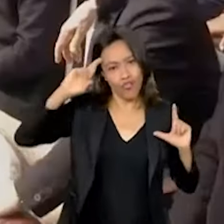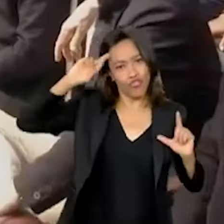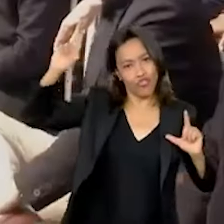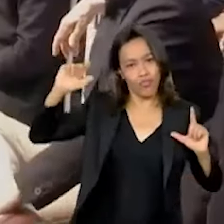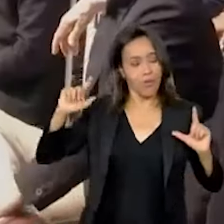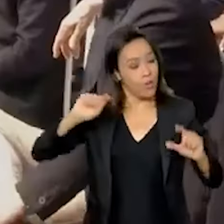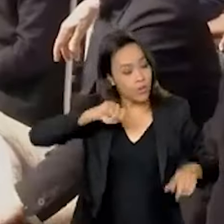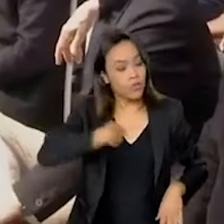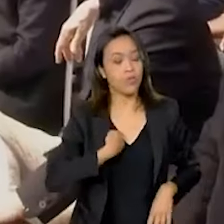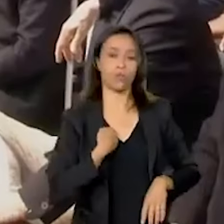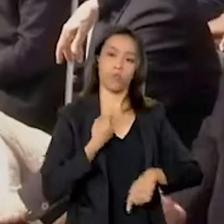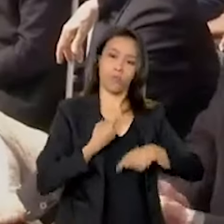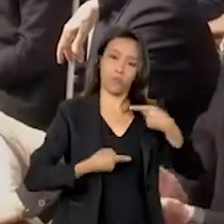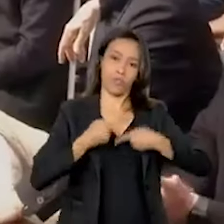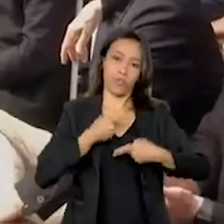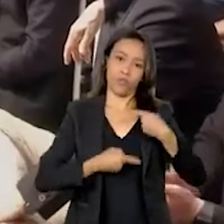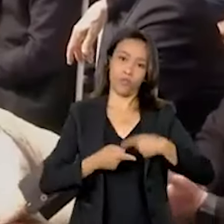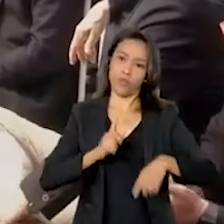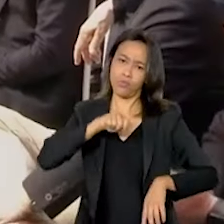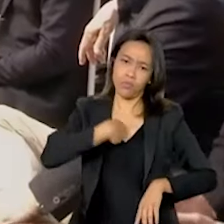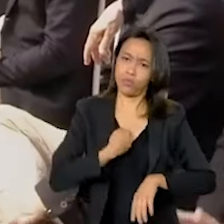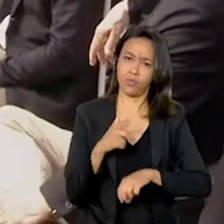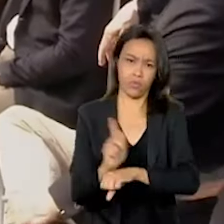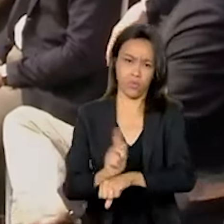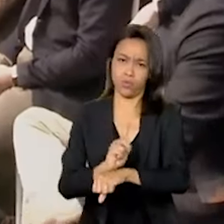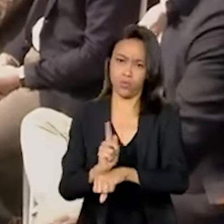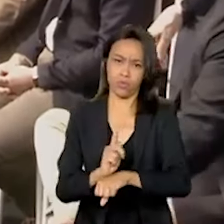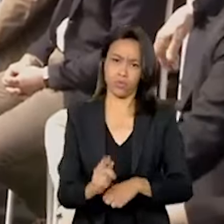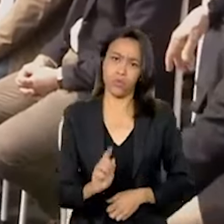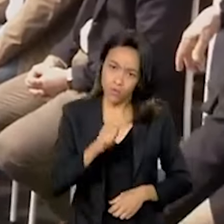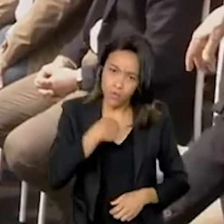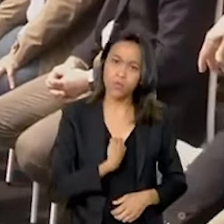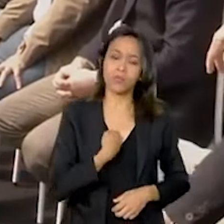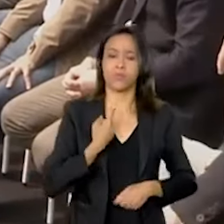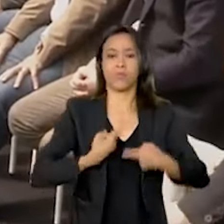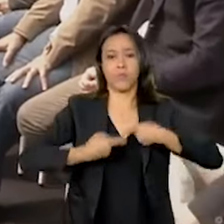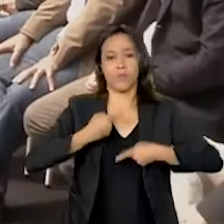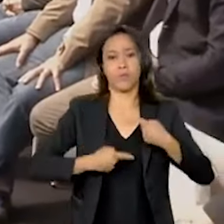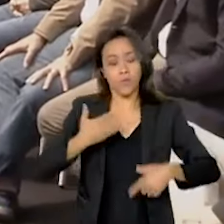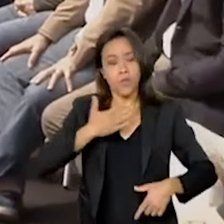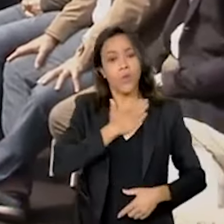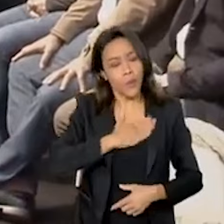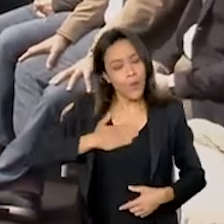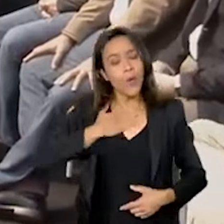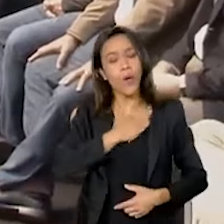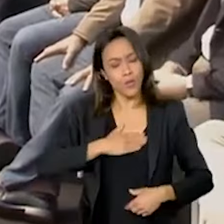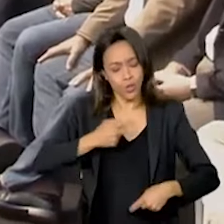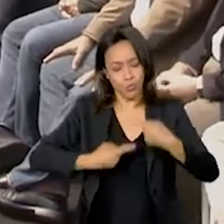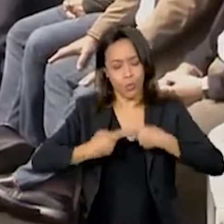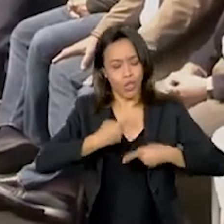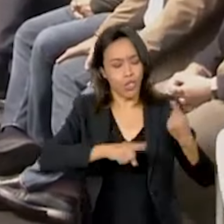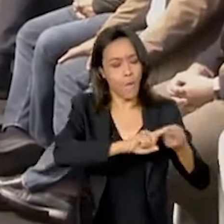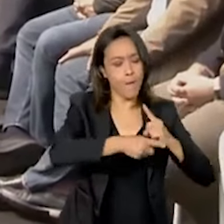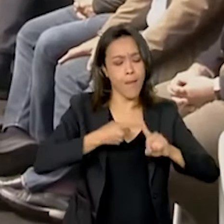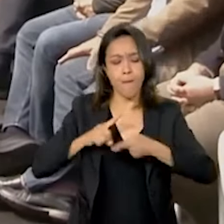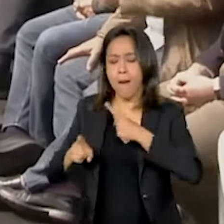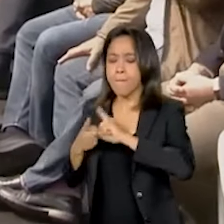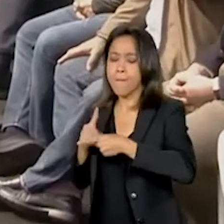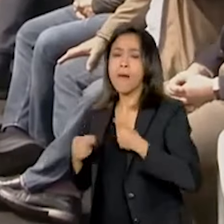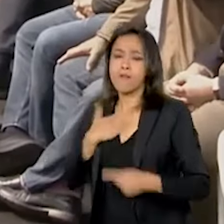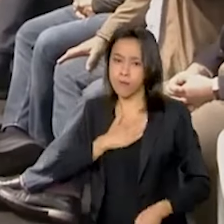político. Eu não sou gestor. Eu sou um político. E gosto de fazer política. E gosto de